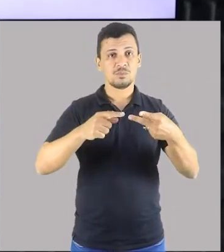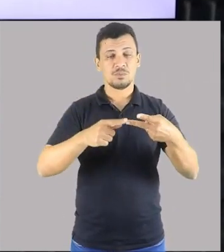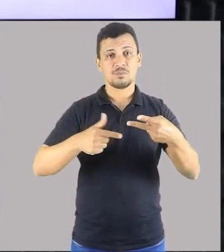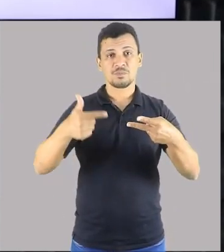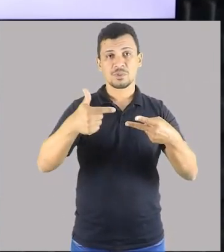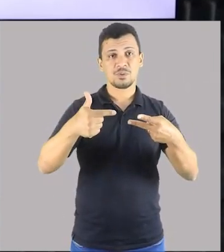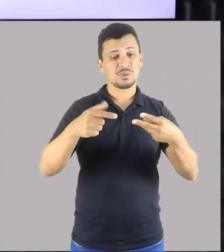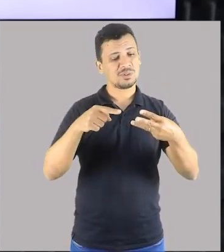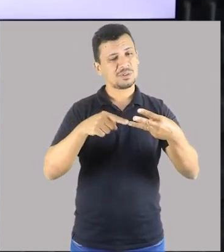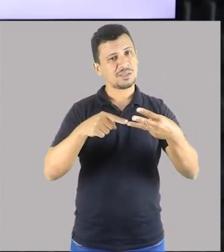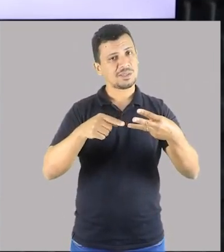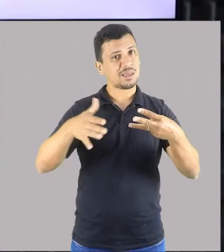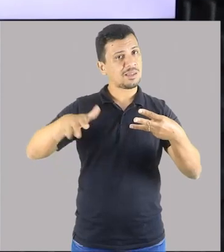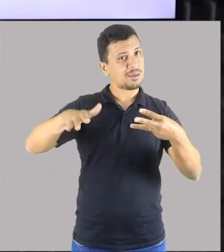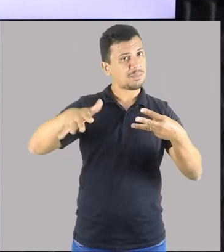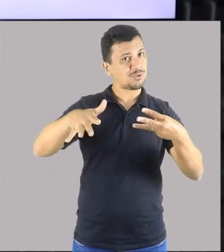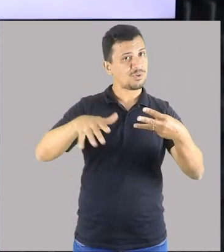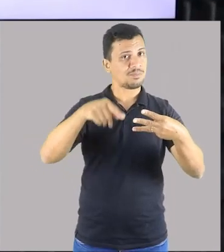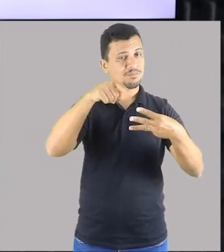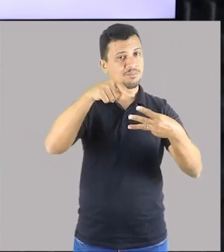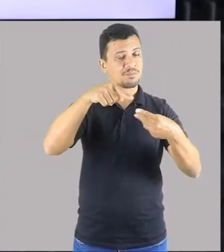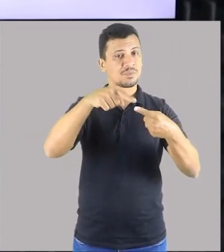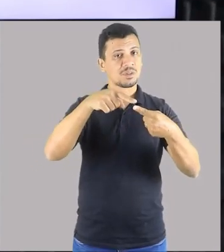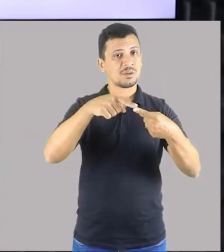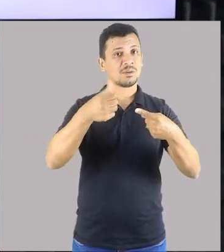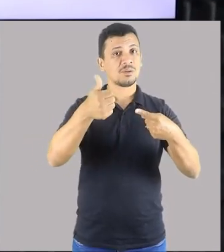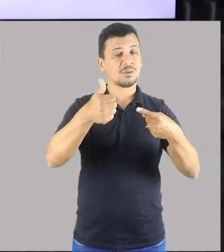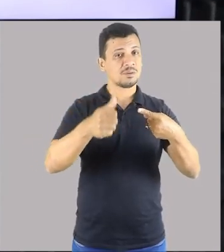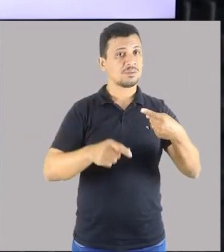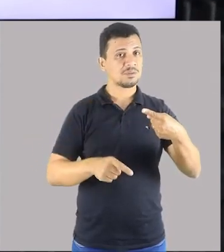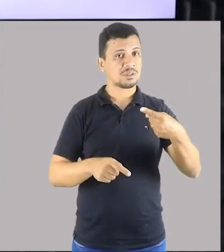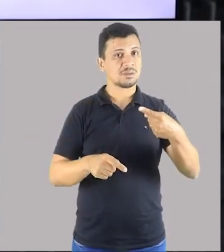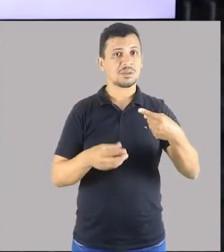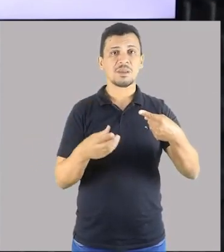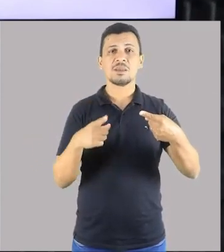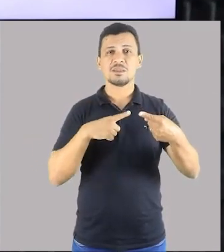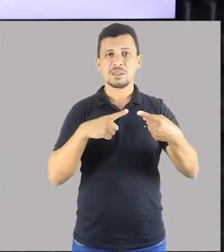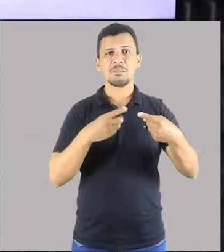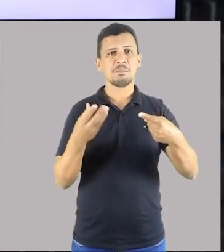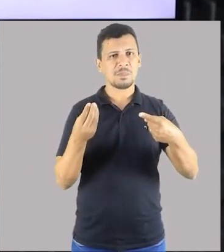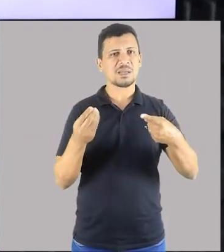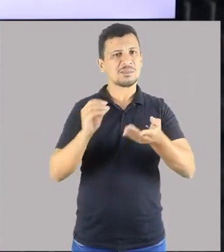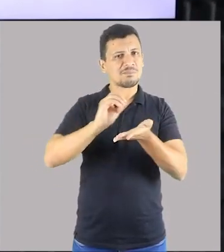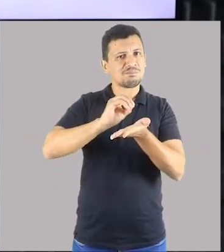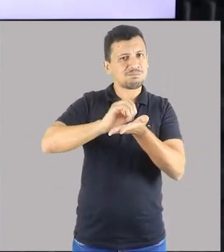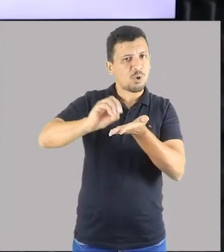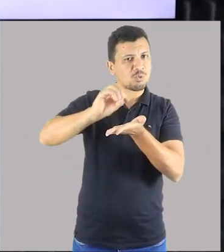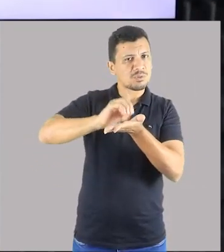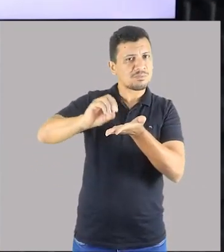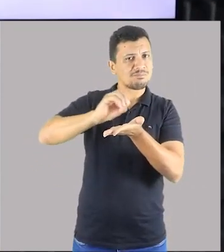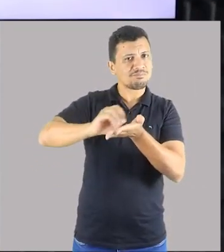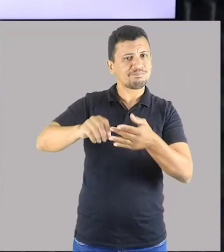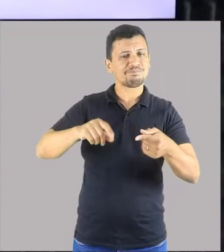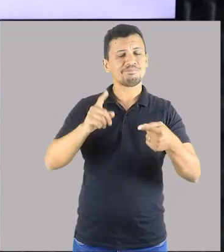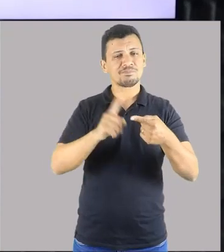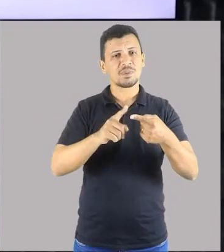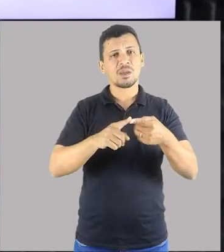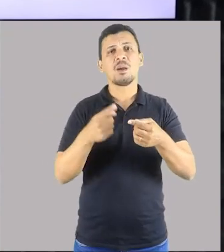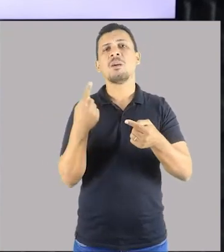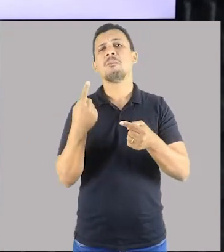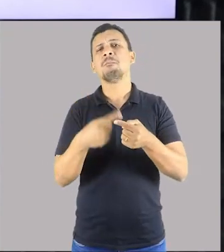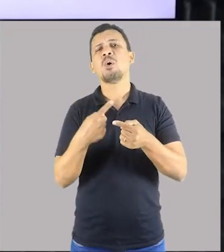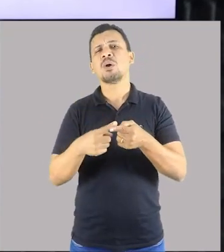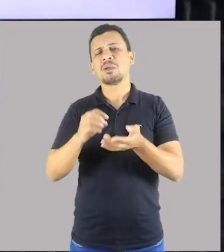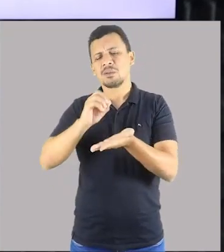uma fibra intermediária. A tipo 1, ela é a fibra mais oxidativa. Ela é oxidativa